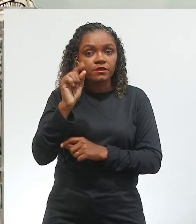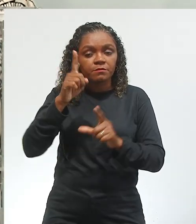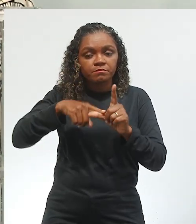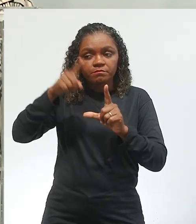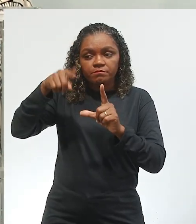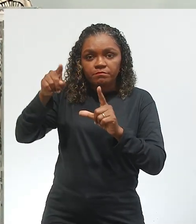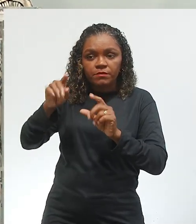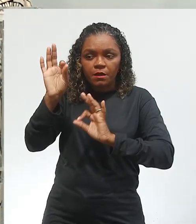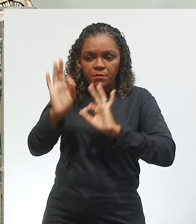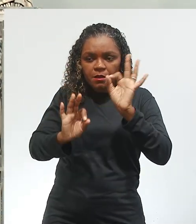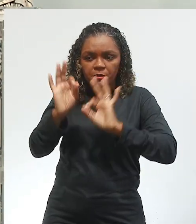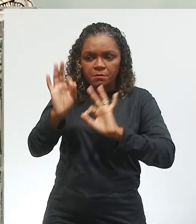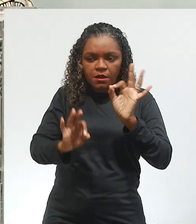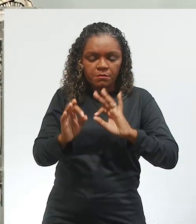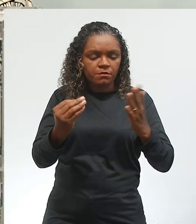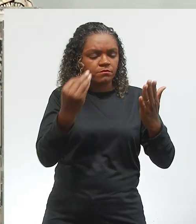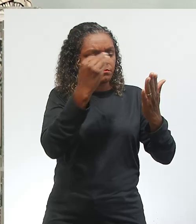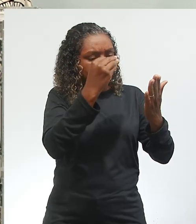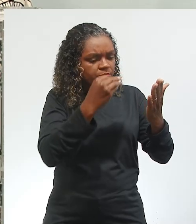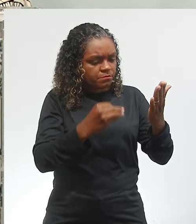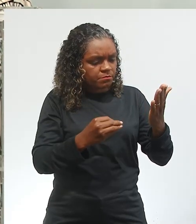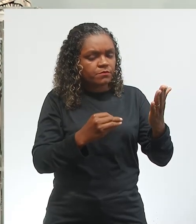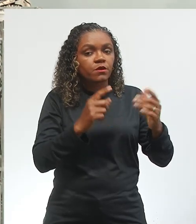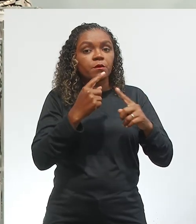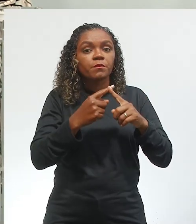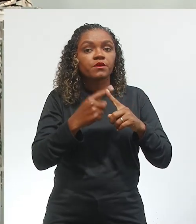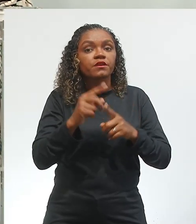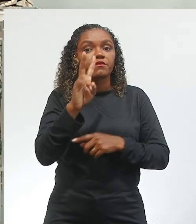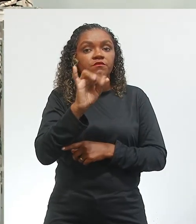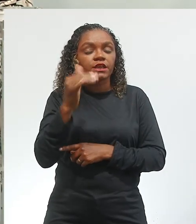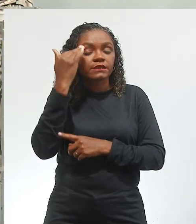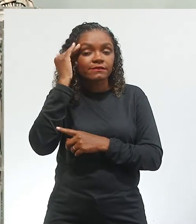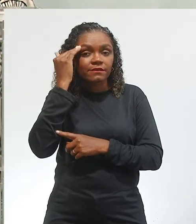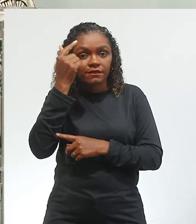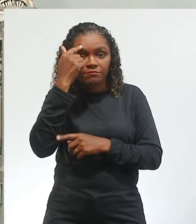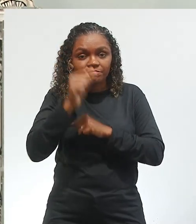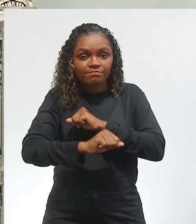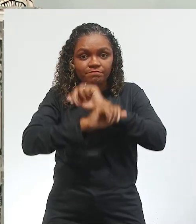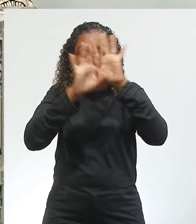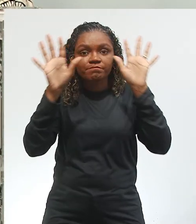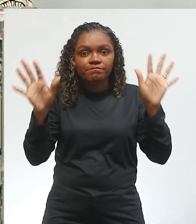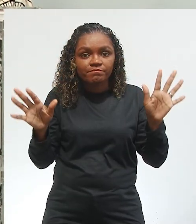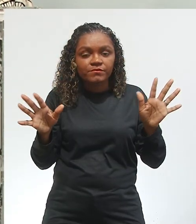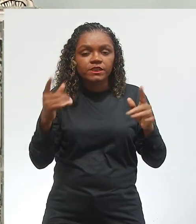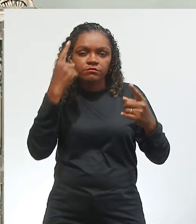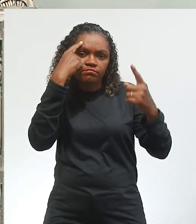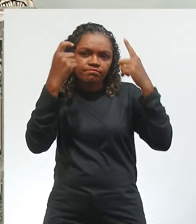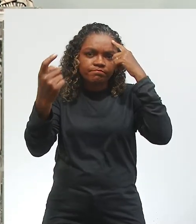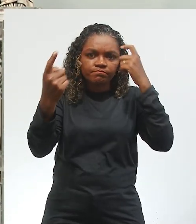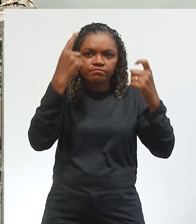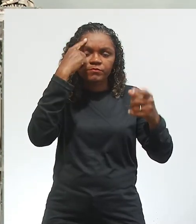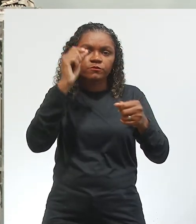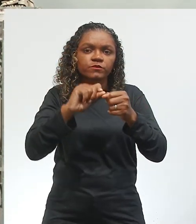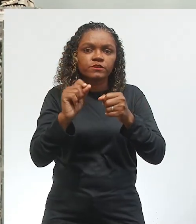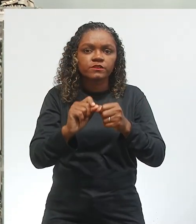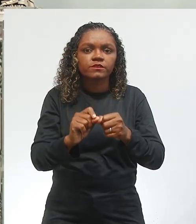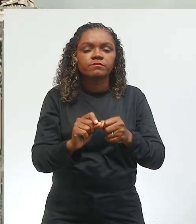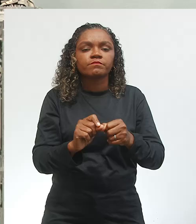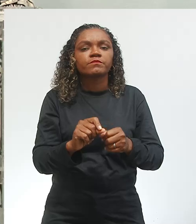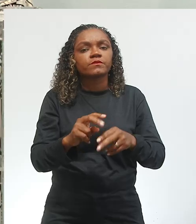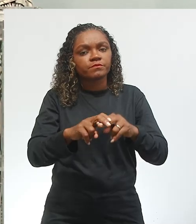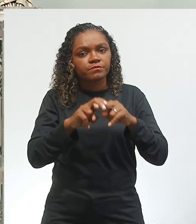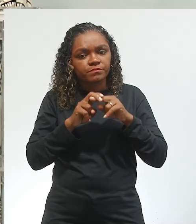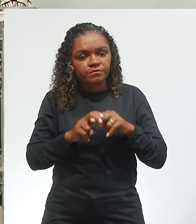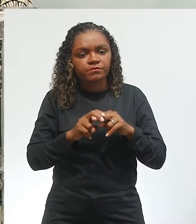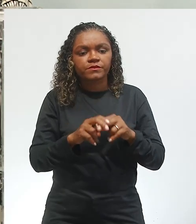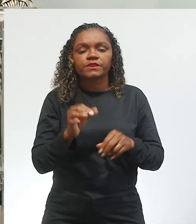isso, porque esse mapeamento ele vai trazer clareza para esse plano de marketing, ele vai trazer ideias, né?